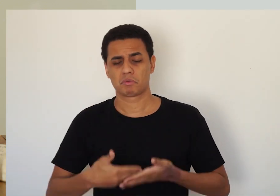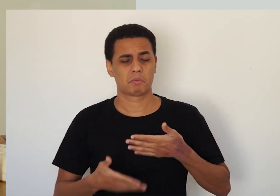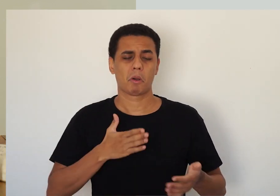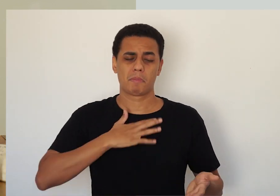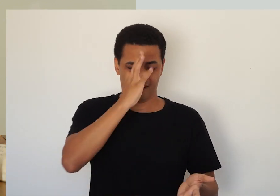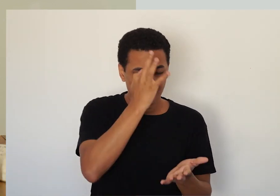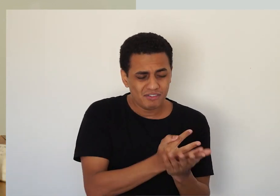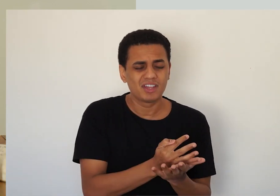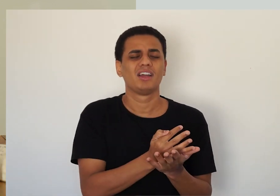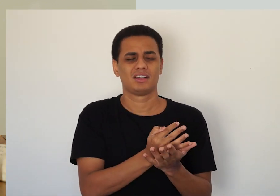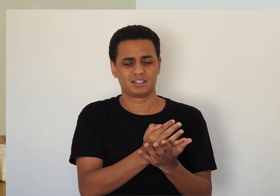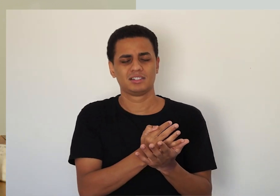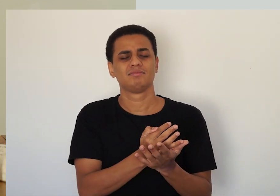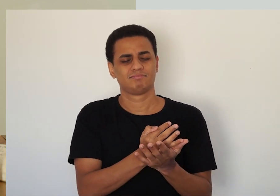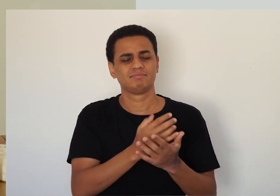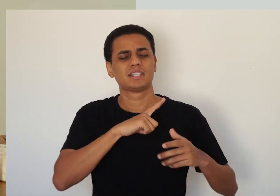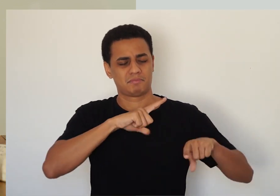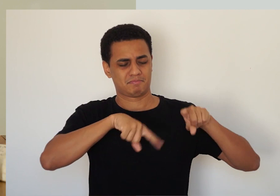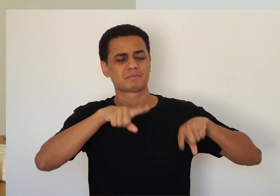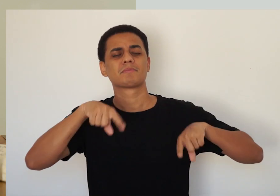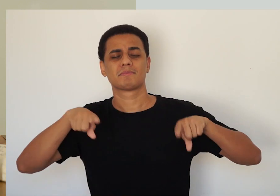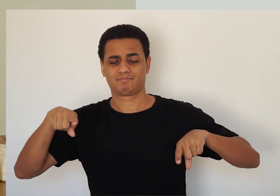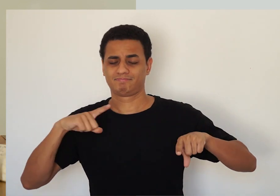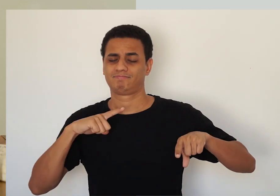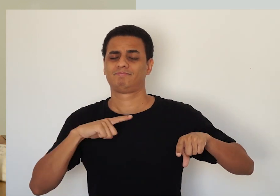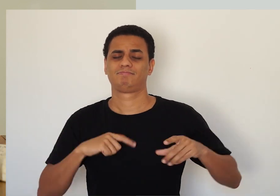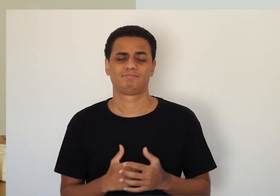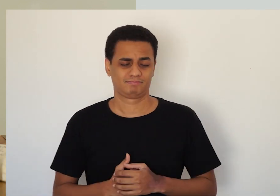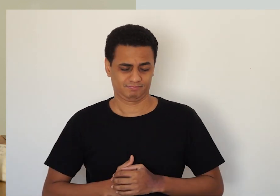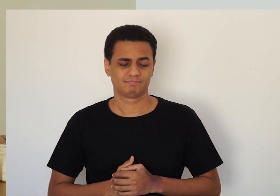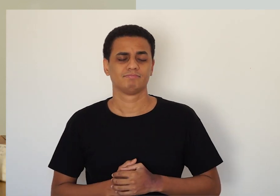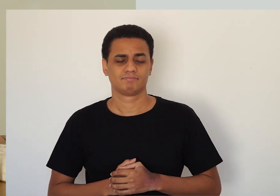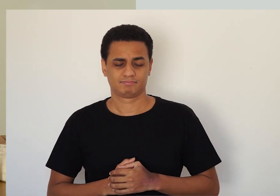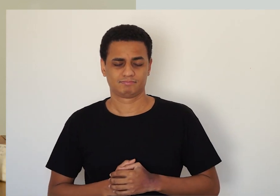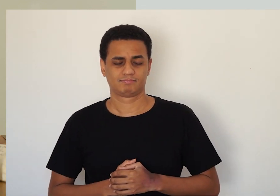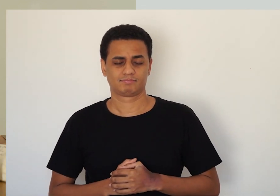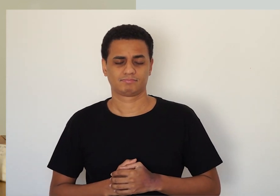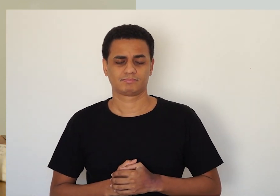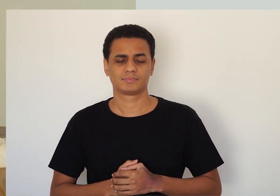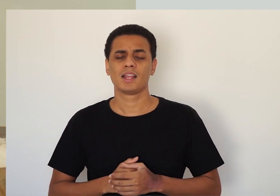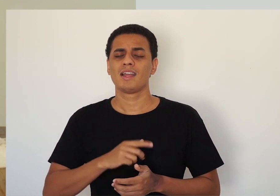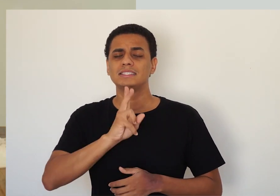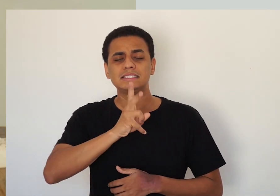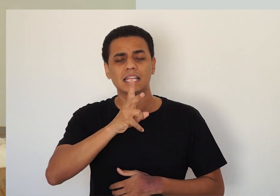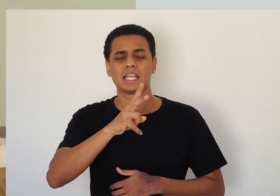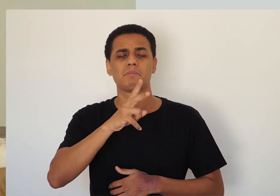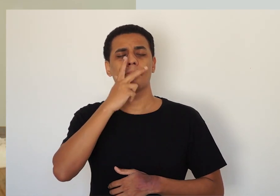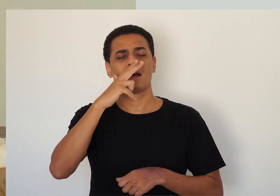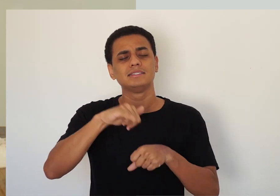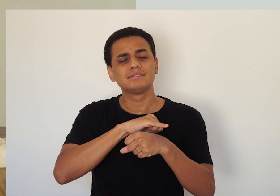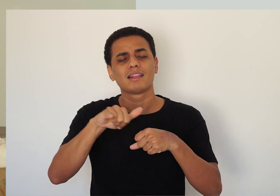existir independente da minha fé. Elas são variadas na minha história. Elas são sempre